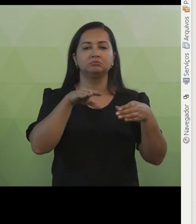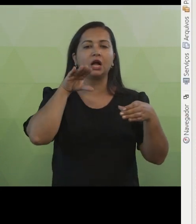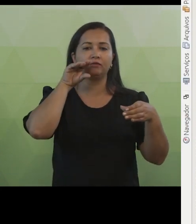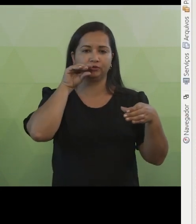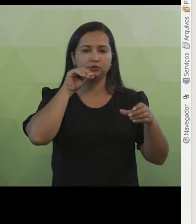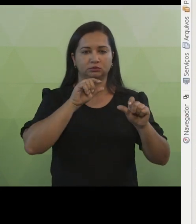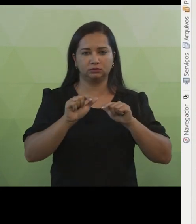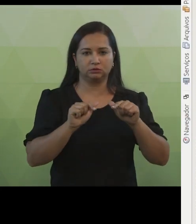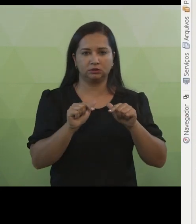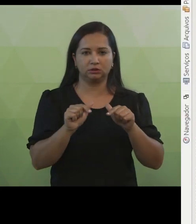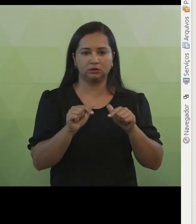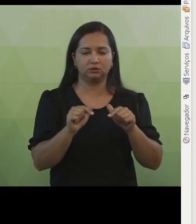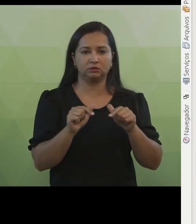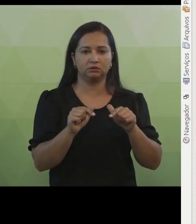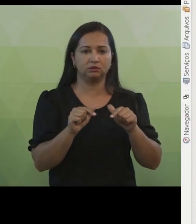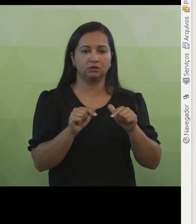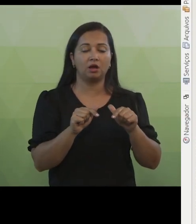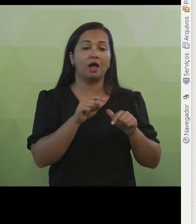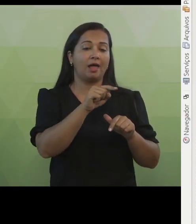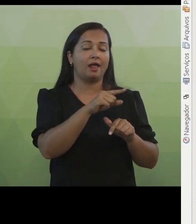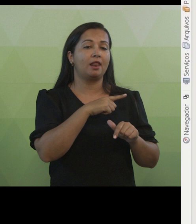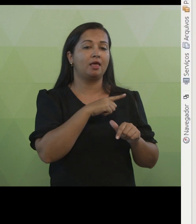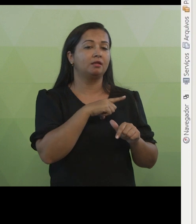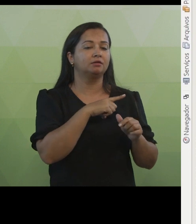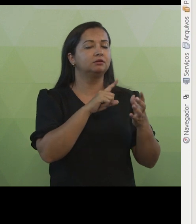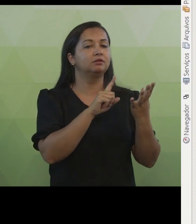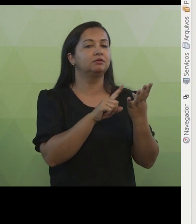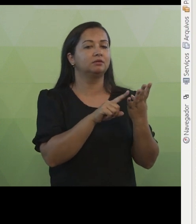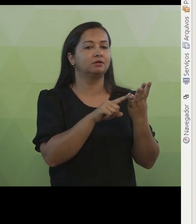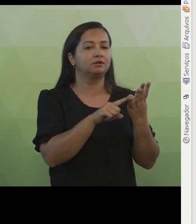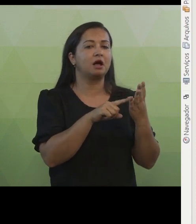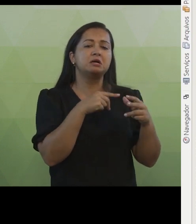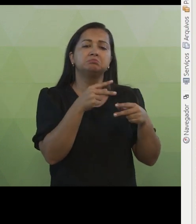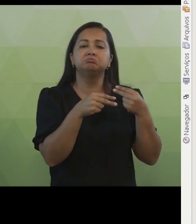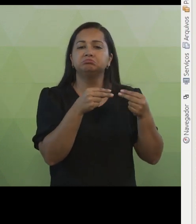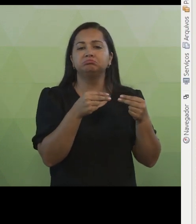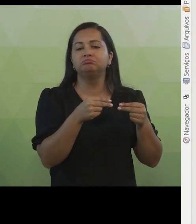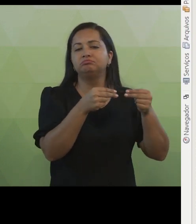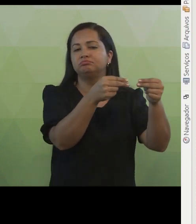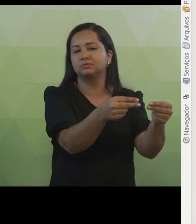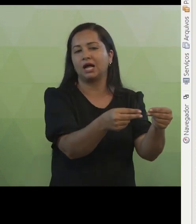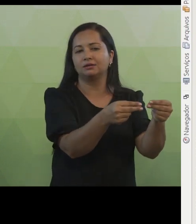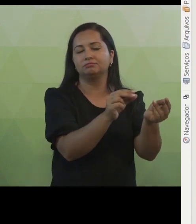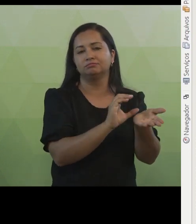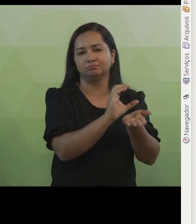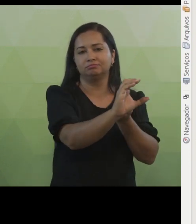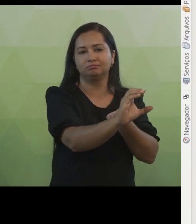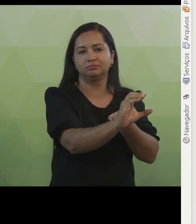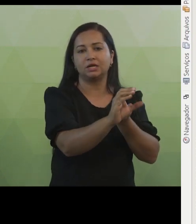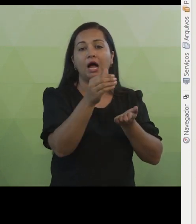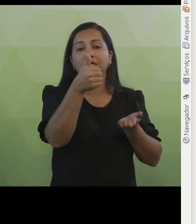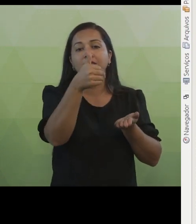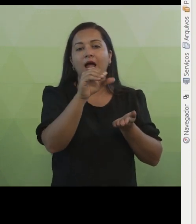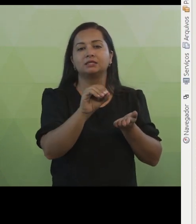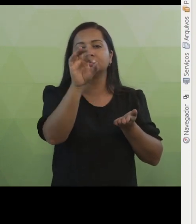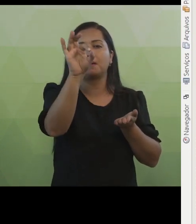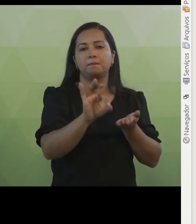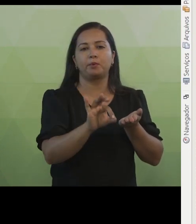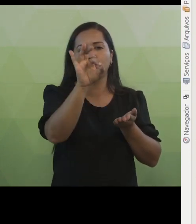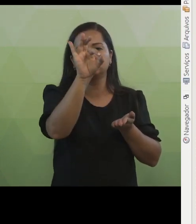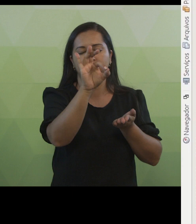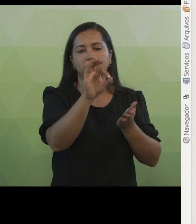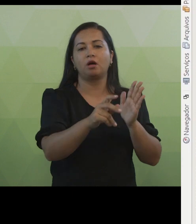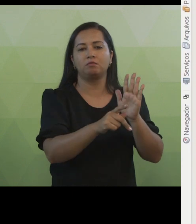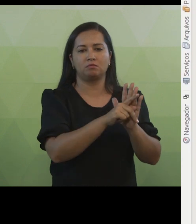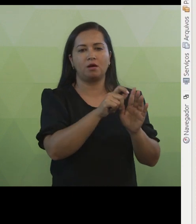bonificação. O bonificação do funcionário ela é definido como 10% do seu salário.